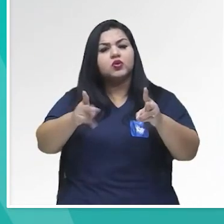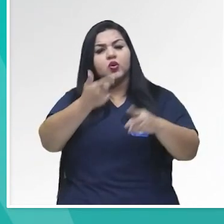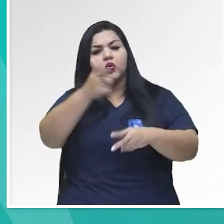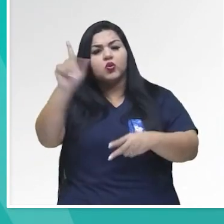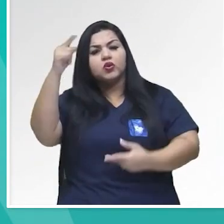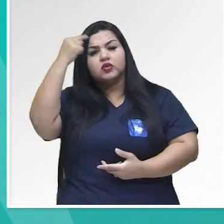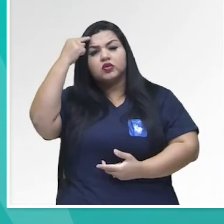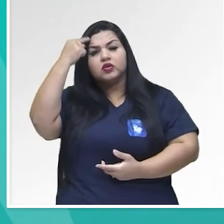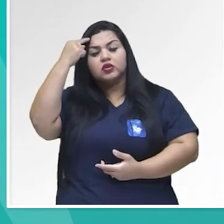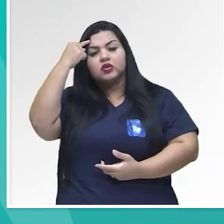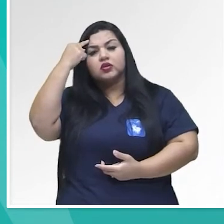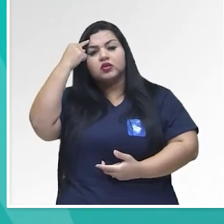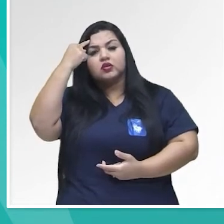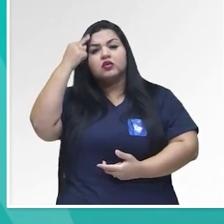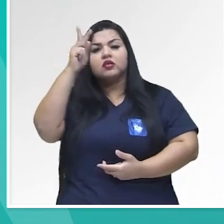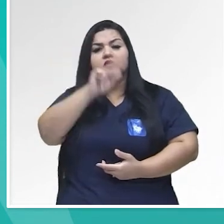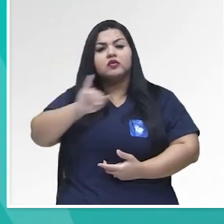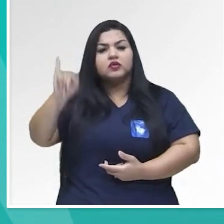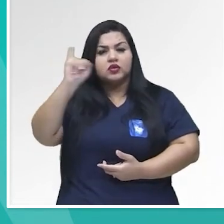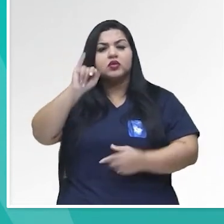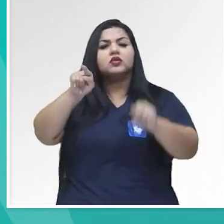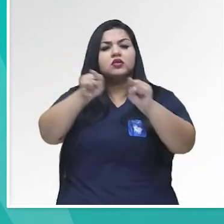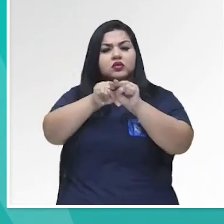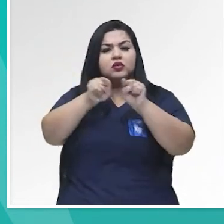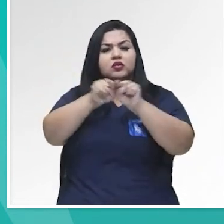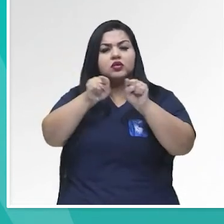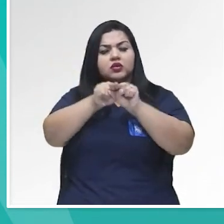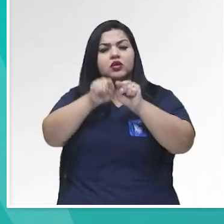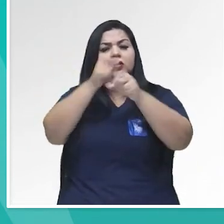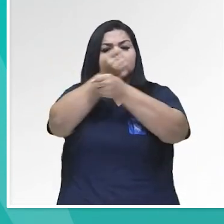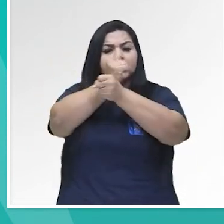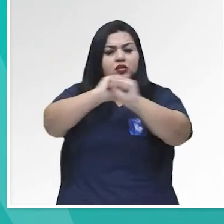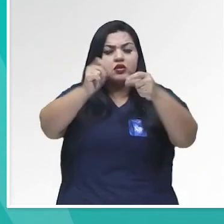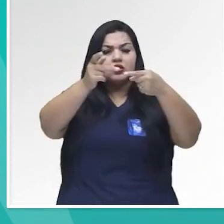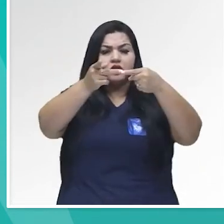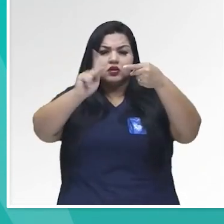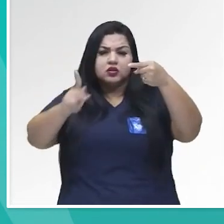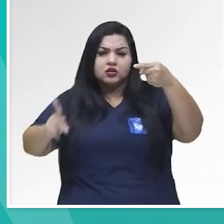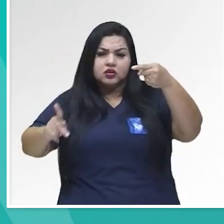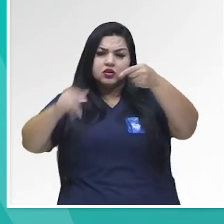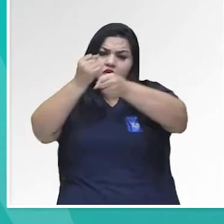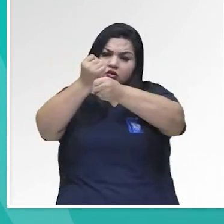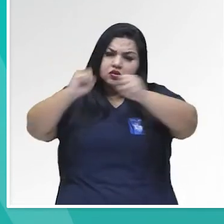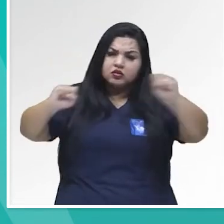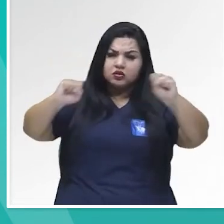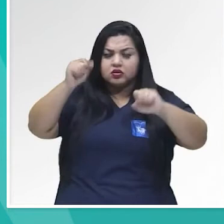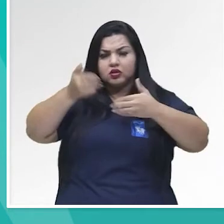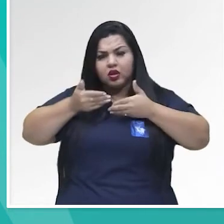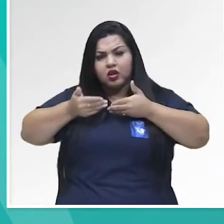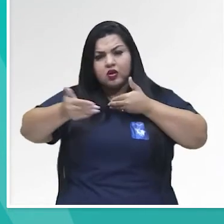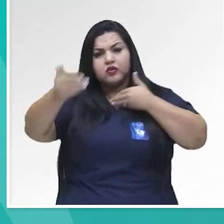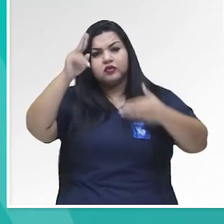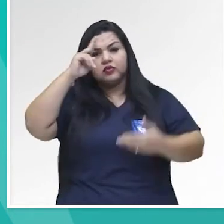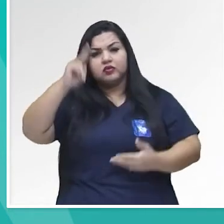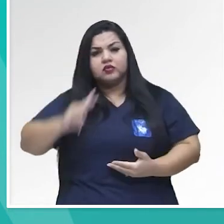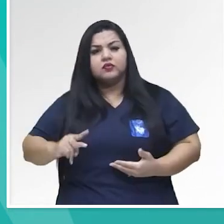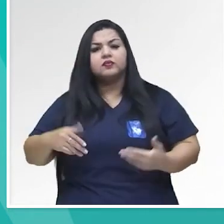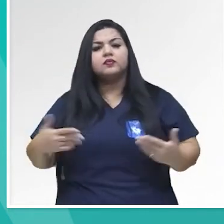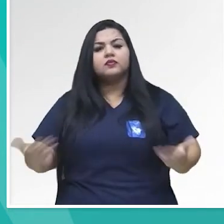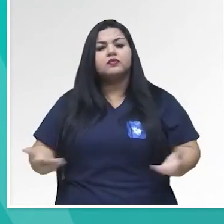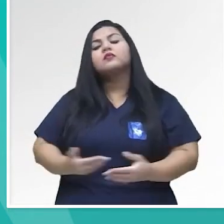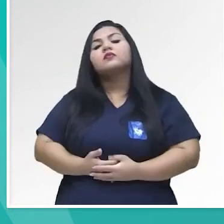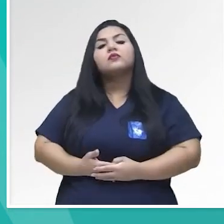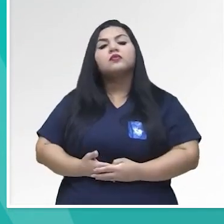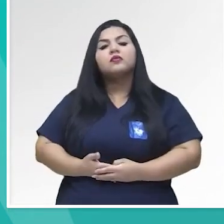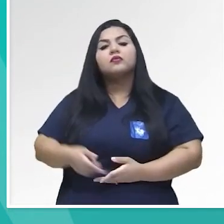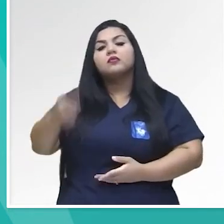ideias que vão ser também ideias de quebra de paradigmas ao longo da história, né? Pare para